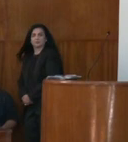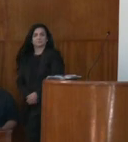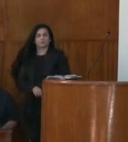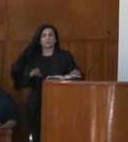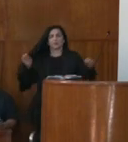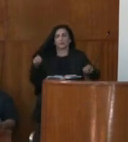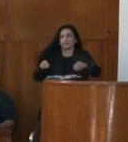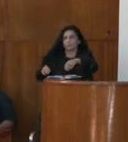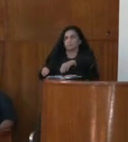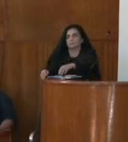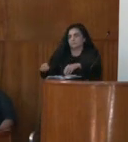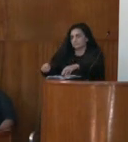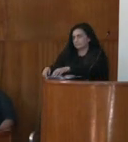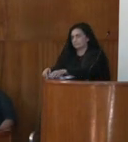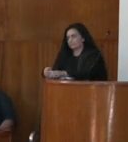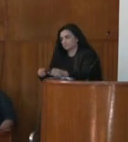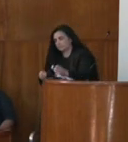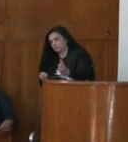administrativos.